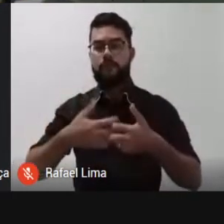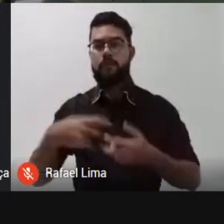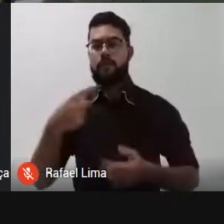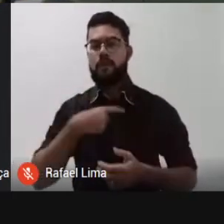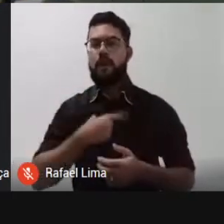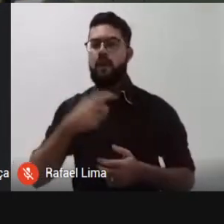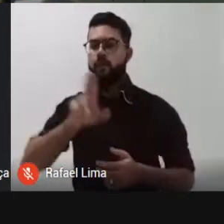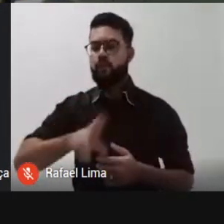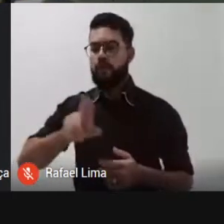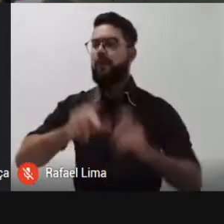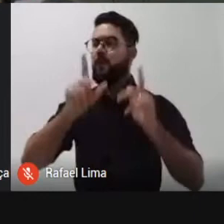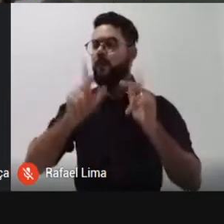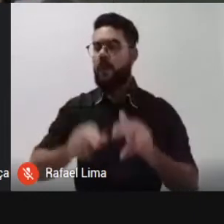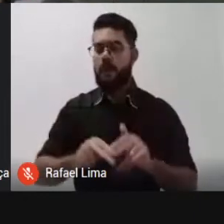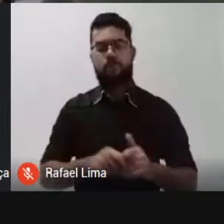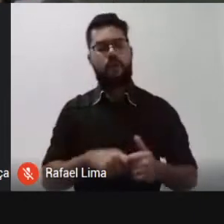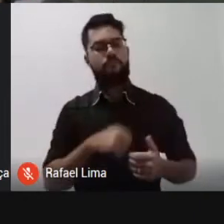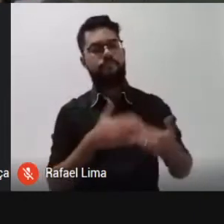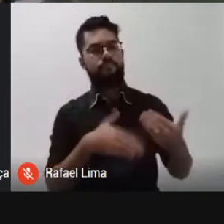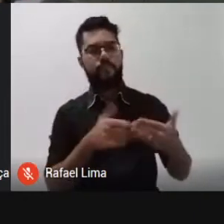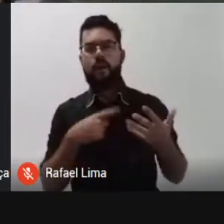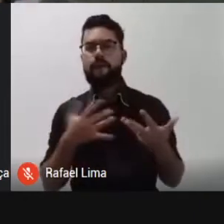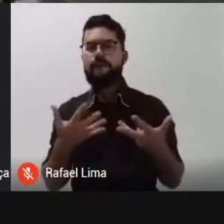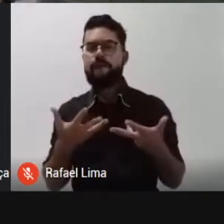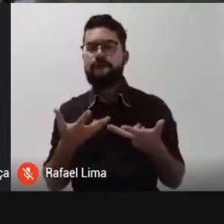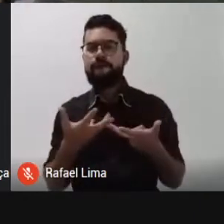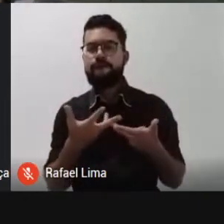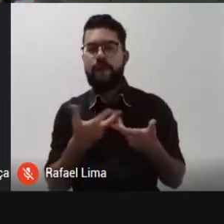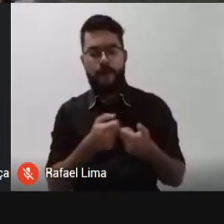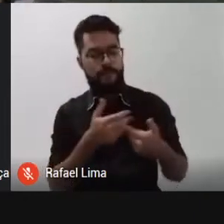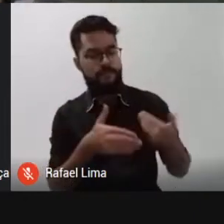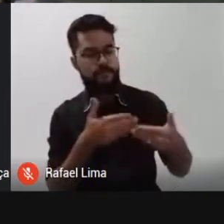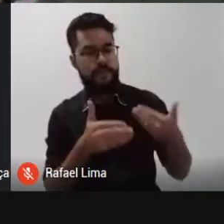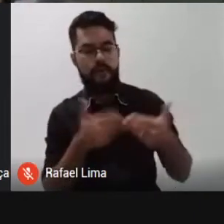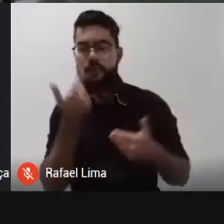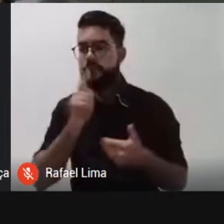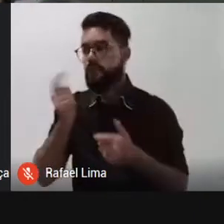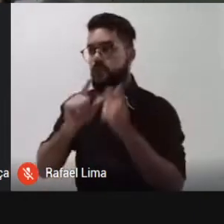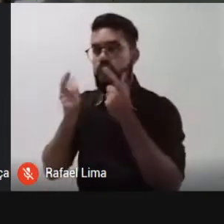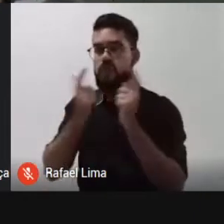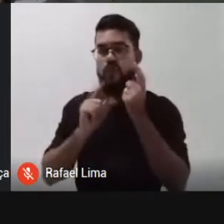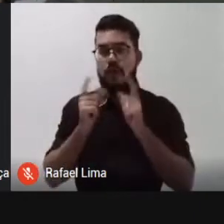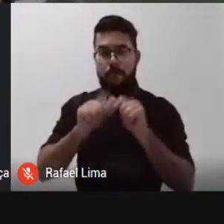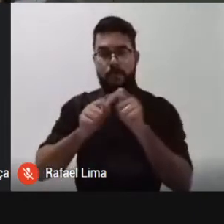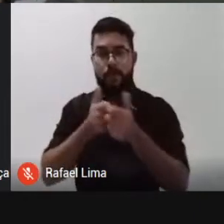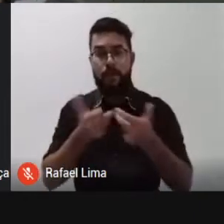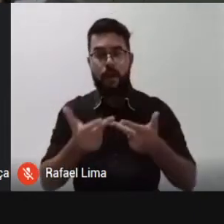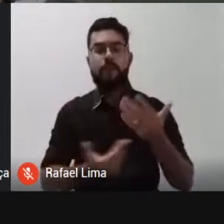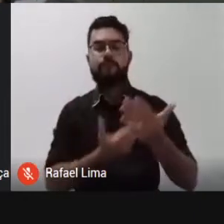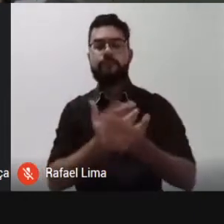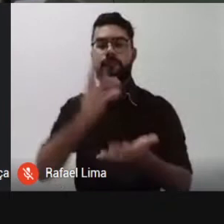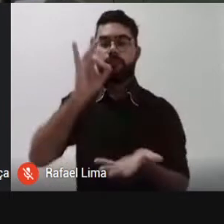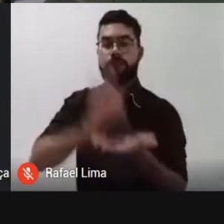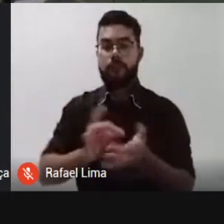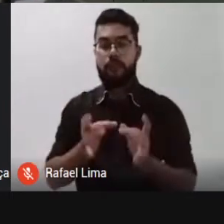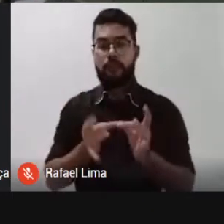depois que a gente foi aprimorando, conseguindo adquirir os materiais, que a gente foi começando a comprar as serras tico-tico, a serra